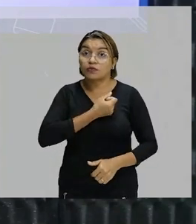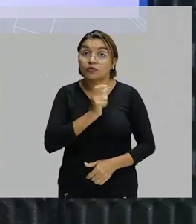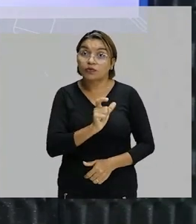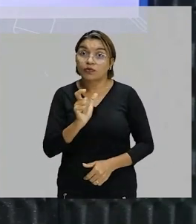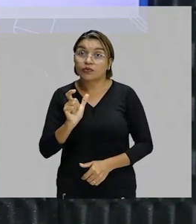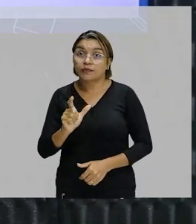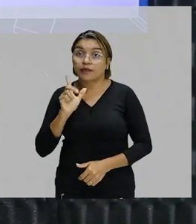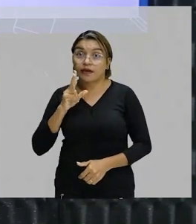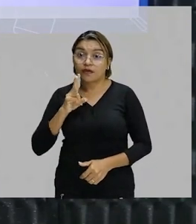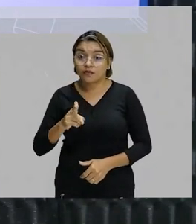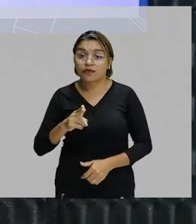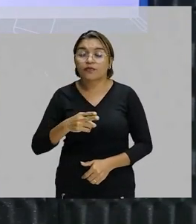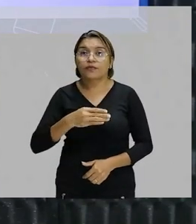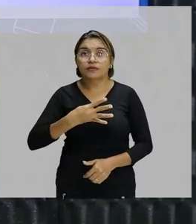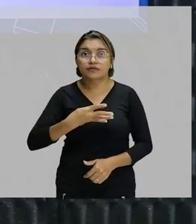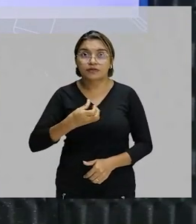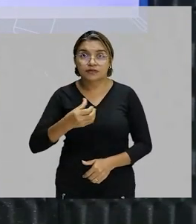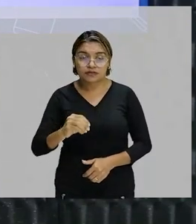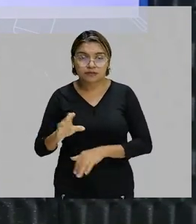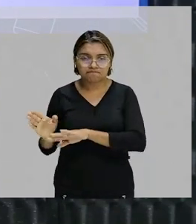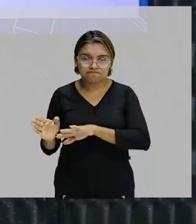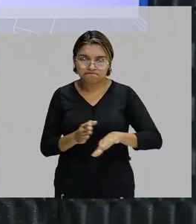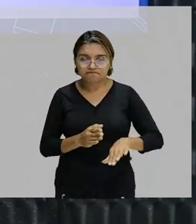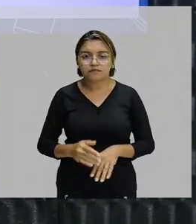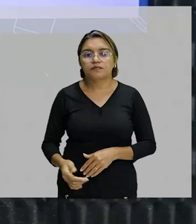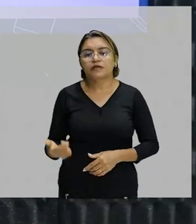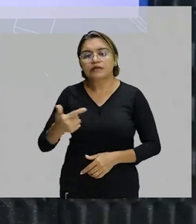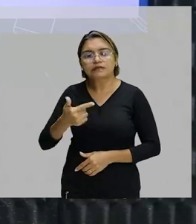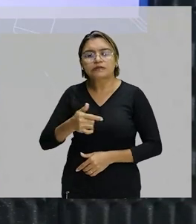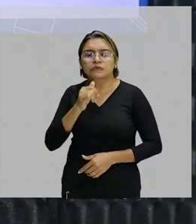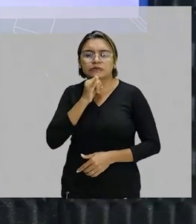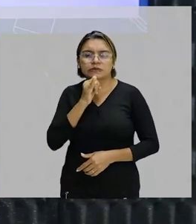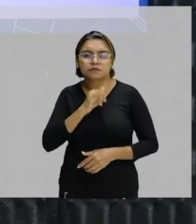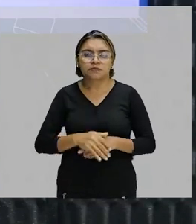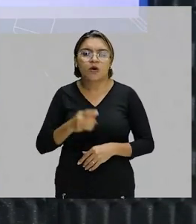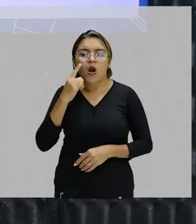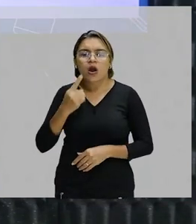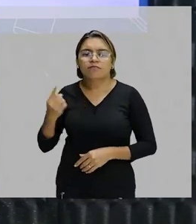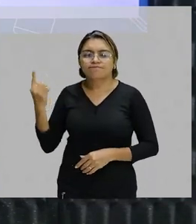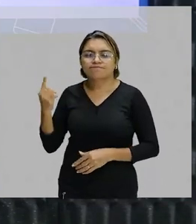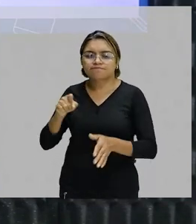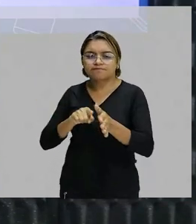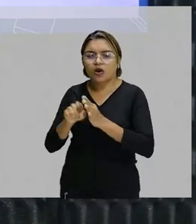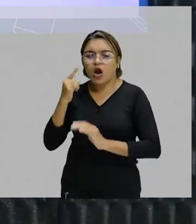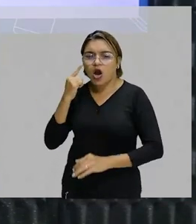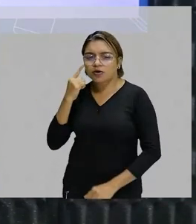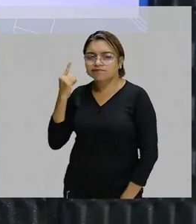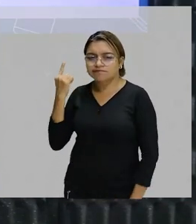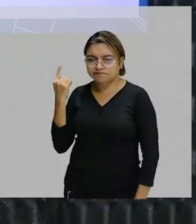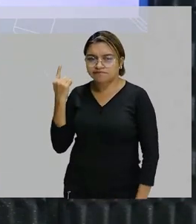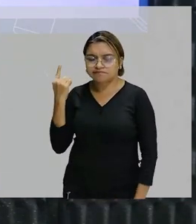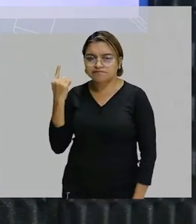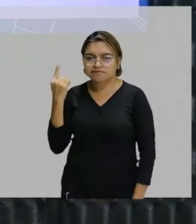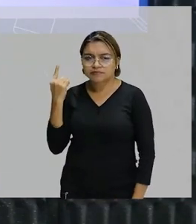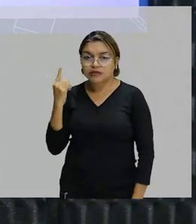460 passemos agora para um segundo exemplo veja como aqui já está num formato de soma de